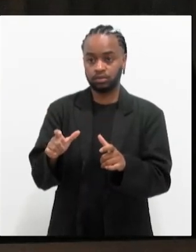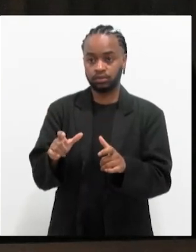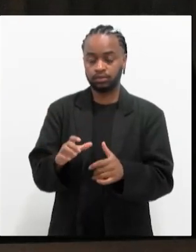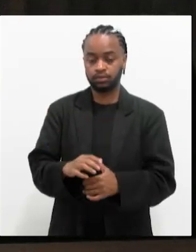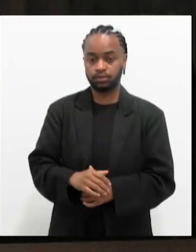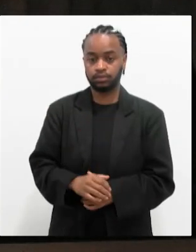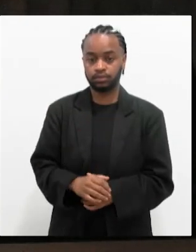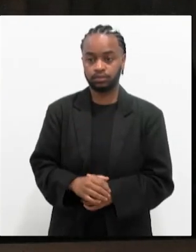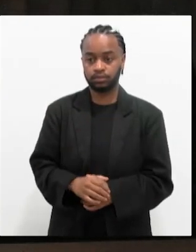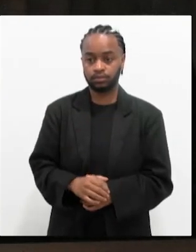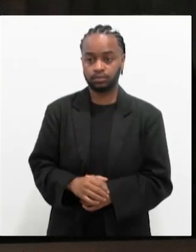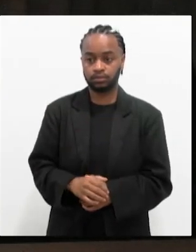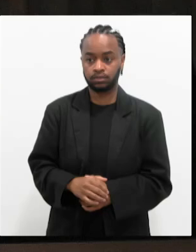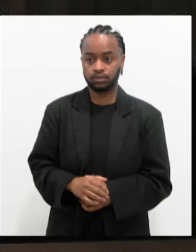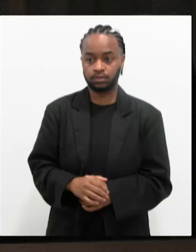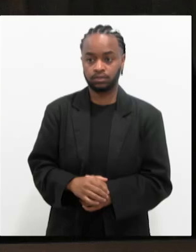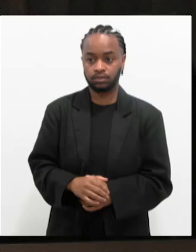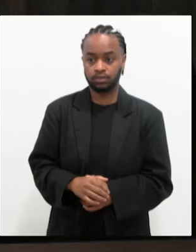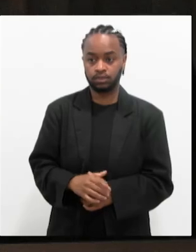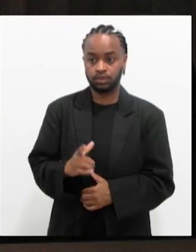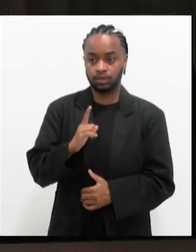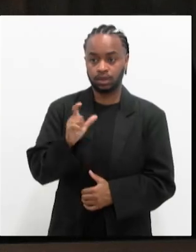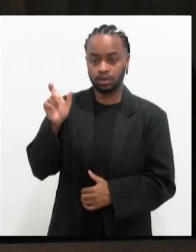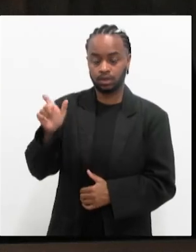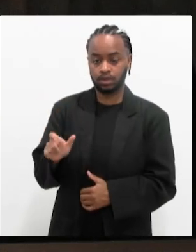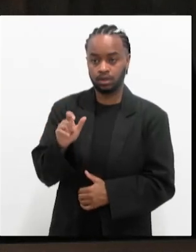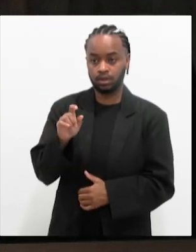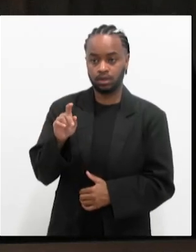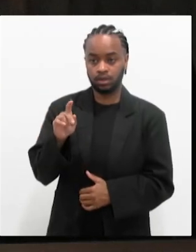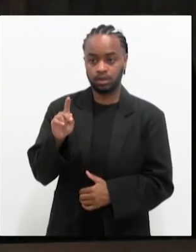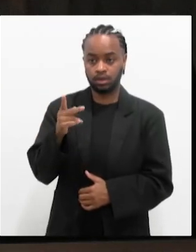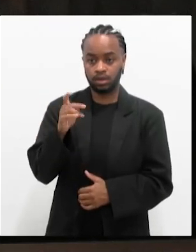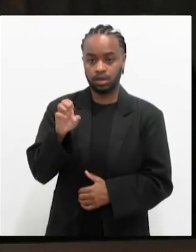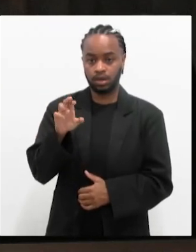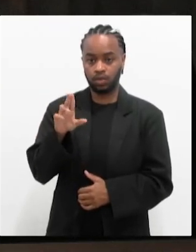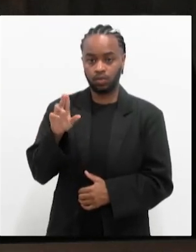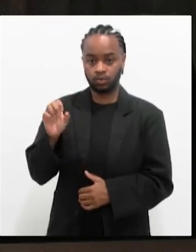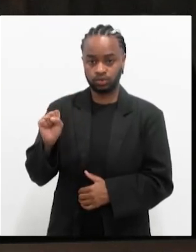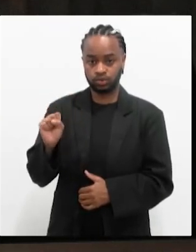que se encontrava Eros Guimarães, esse aqui, ó.